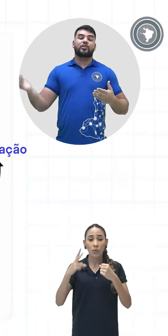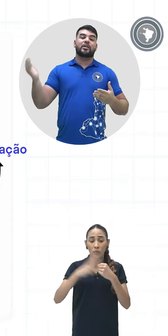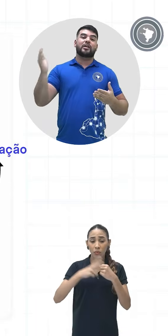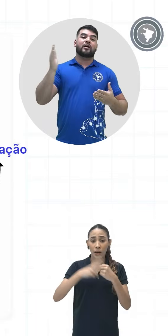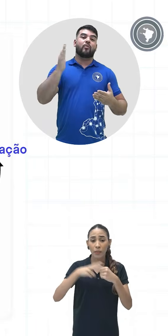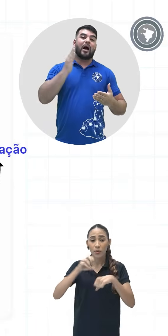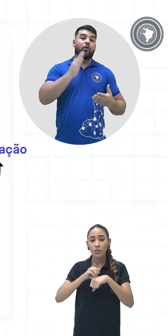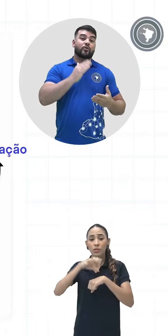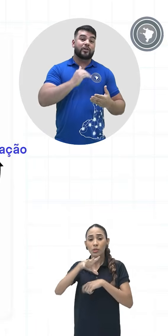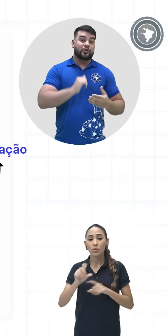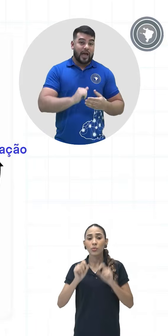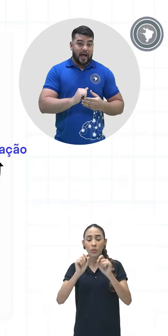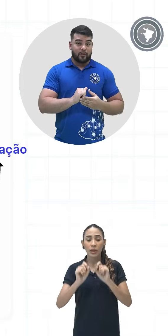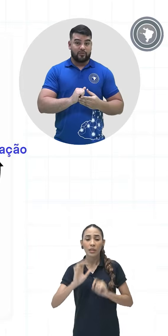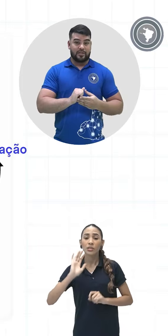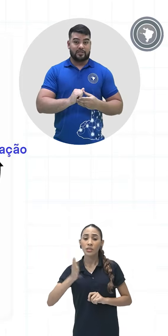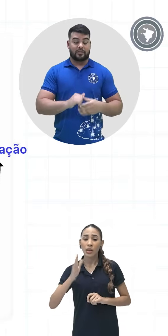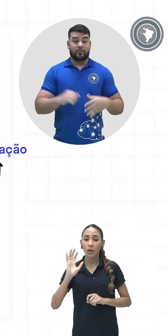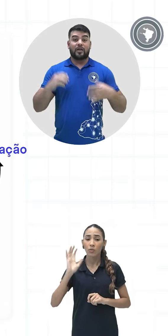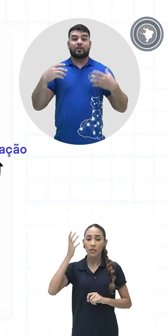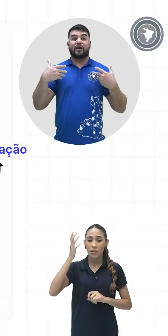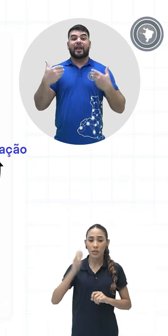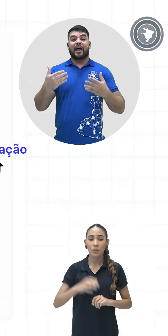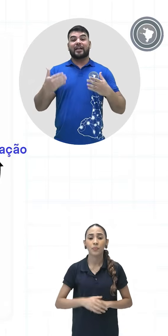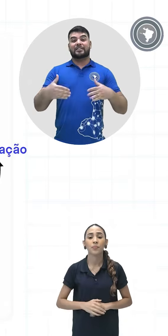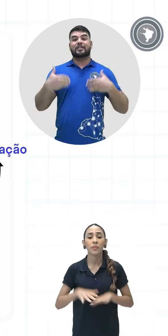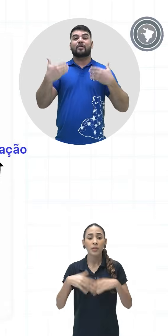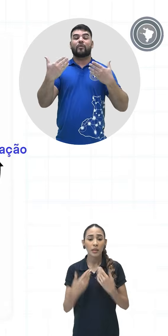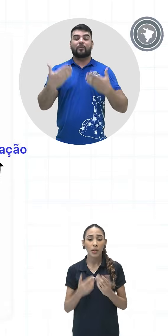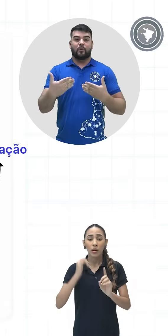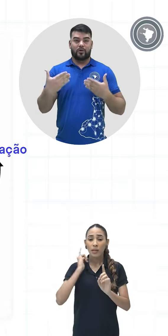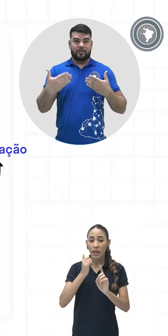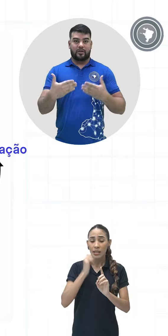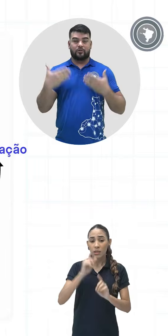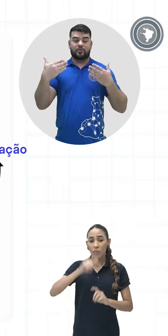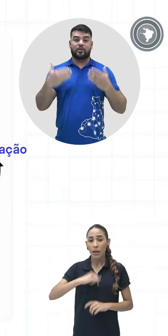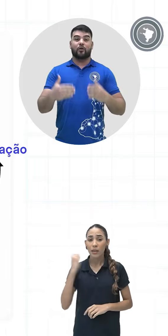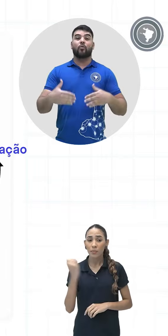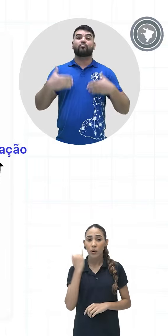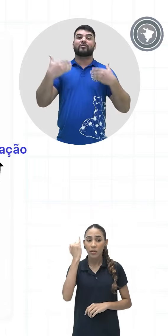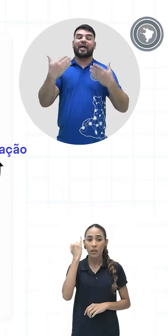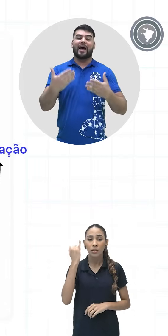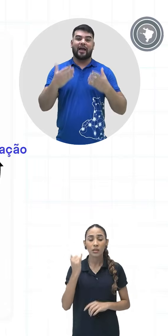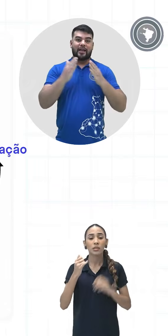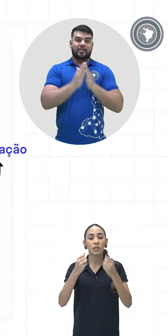que indicam algo que já aconteceu. Então, a narração é importante, ou